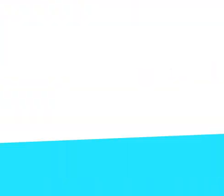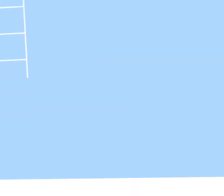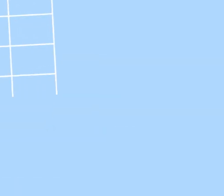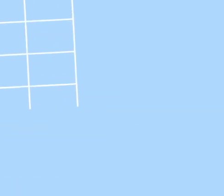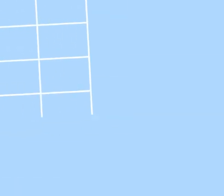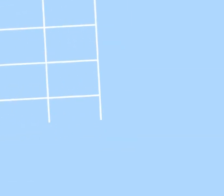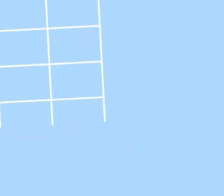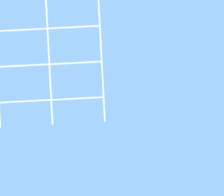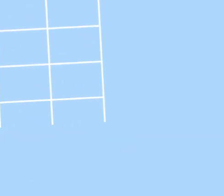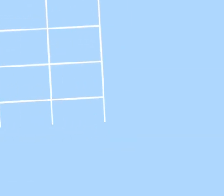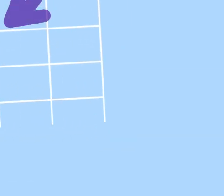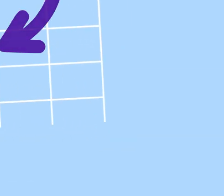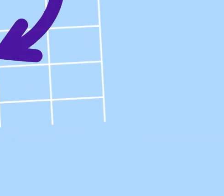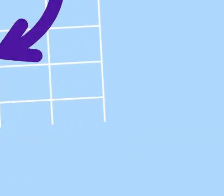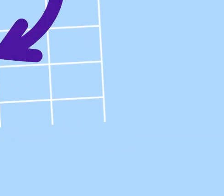Ixi!